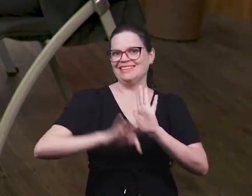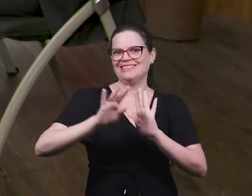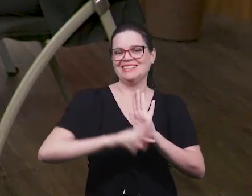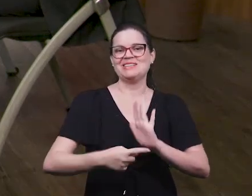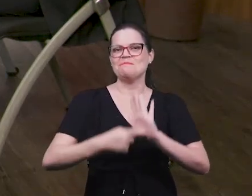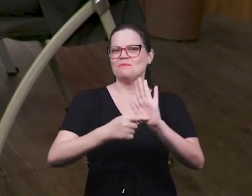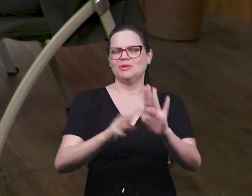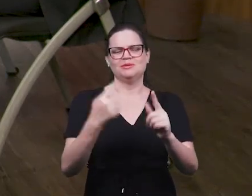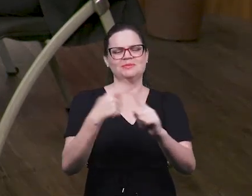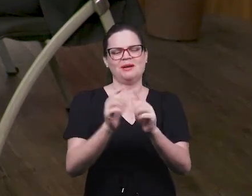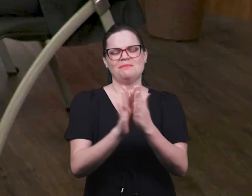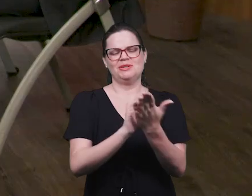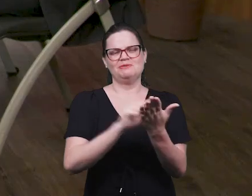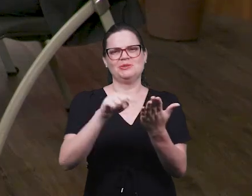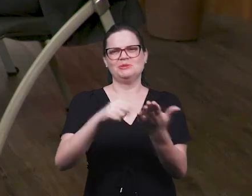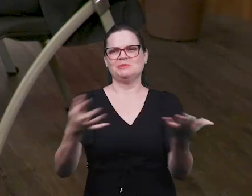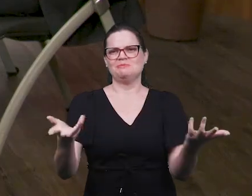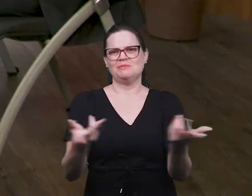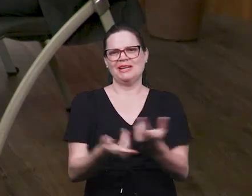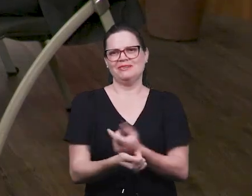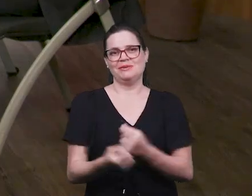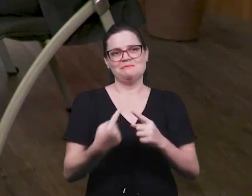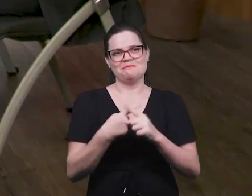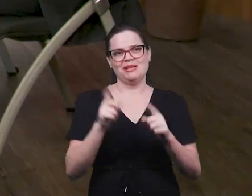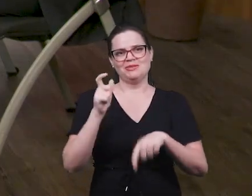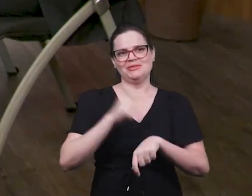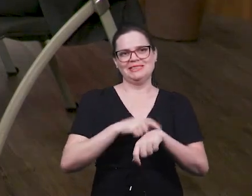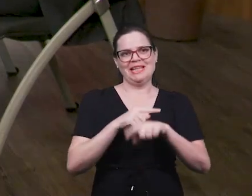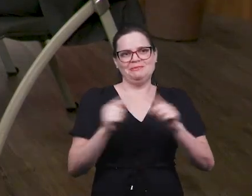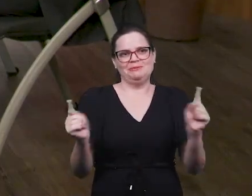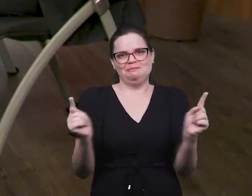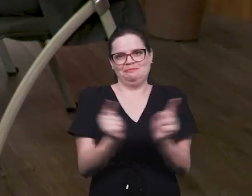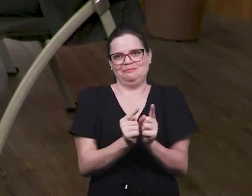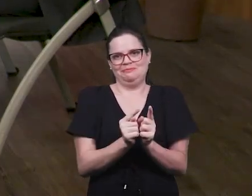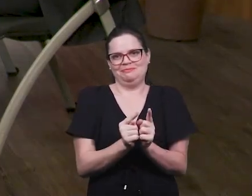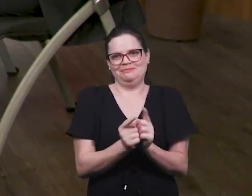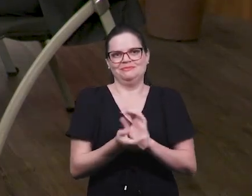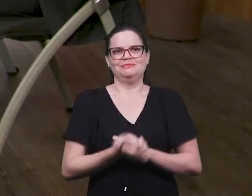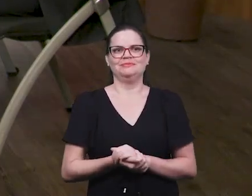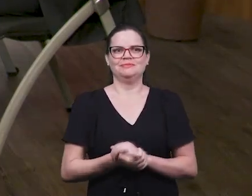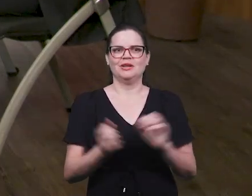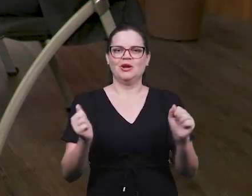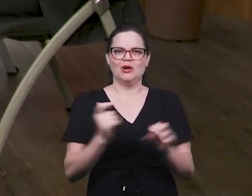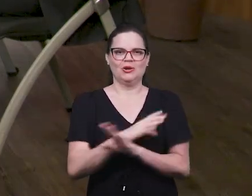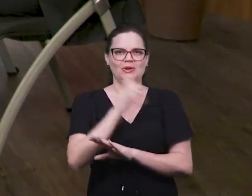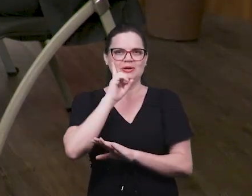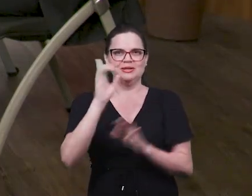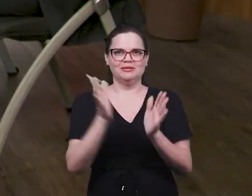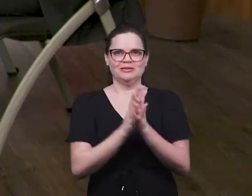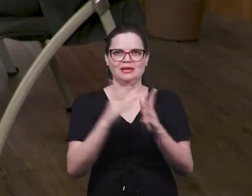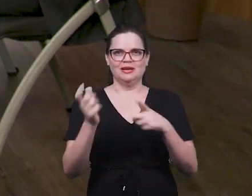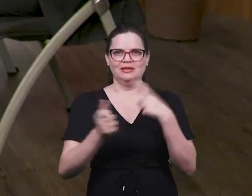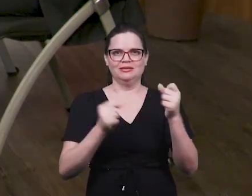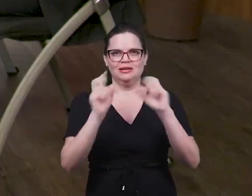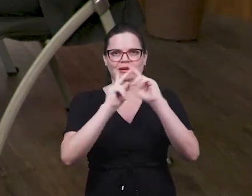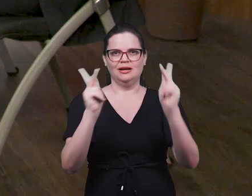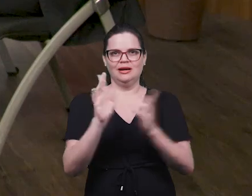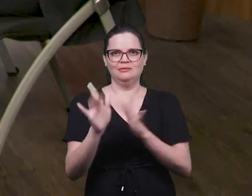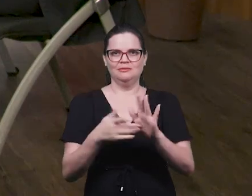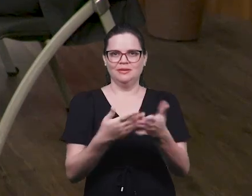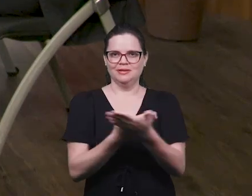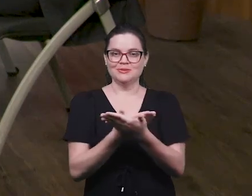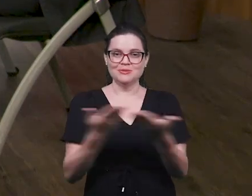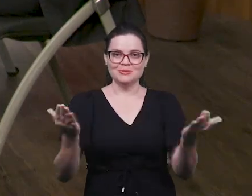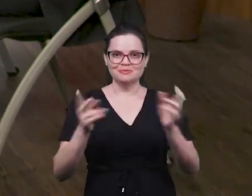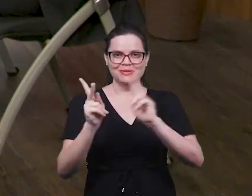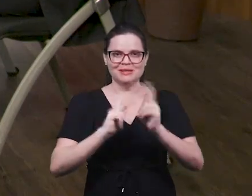porque a palavra de Deus é riquíssima, mas o nosso tempo não permite. Mas glórias ao nome do Senhor. Glória a Deus. A paz do Senhor a